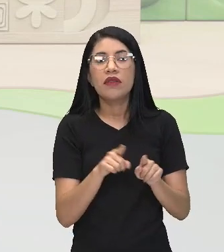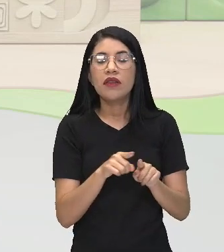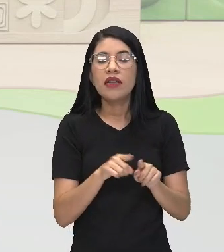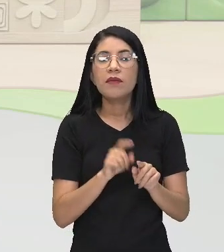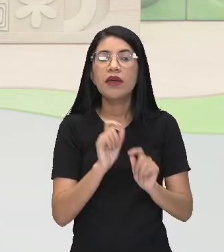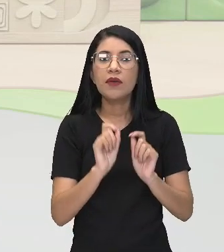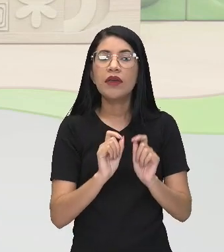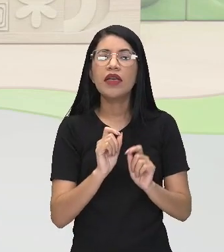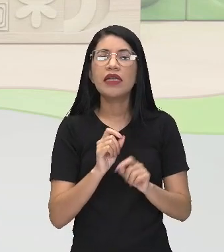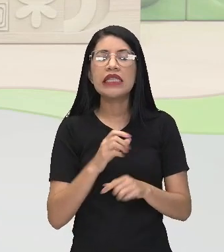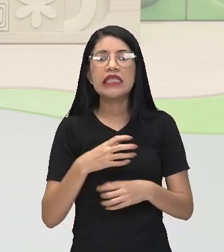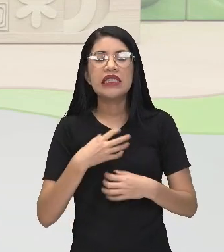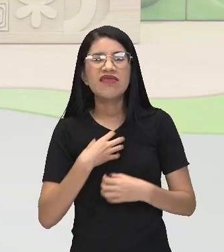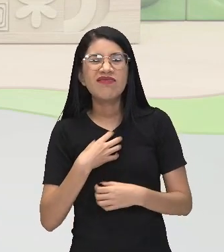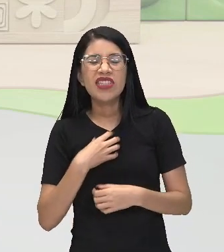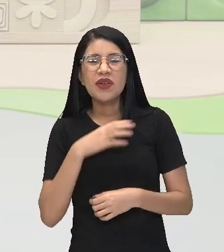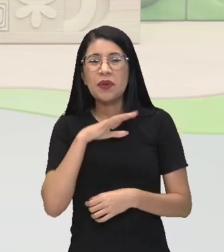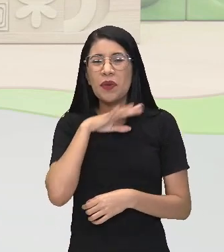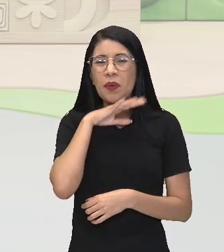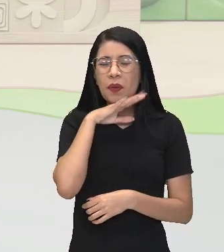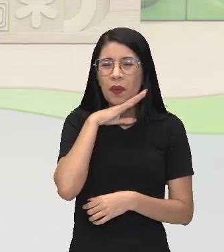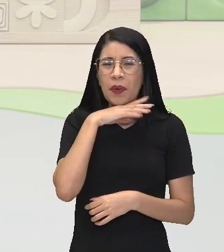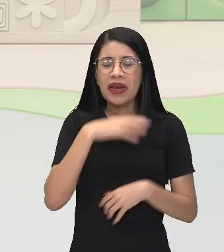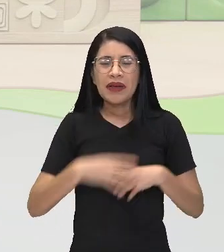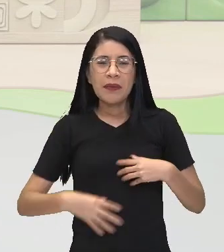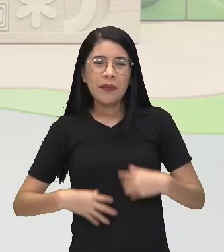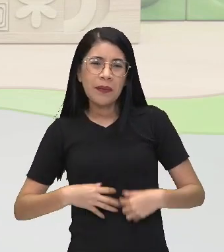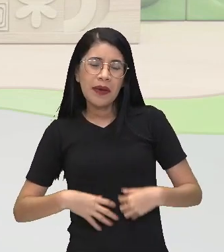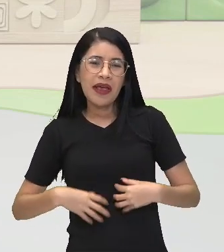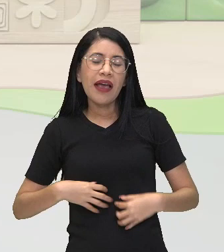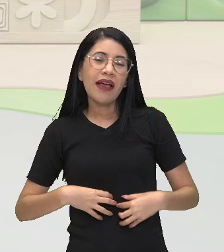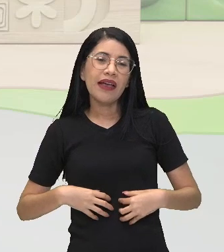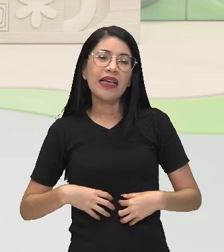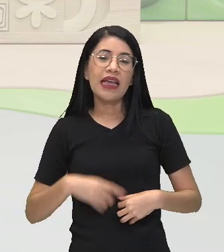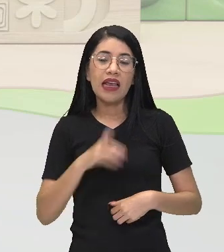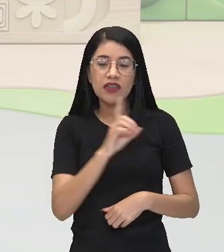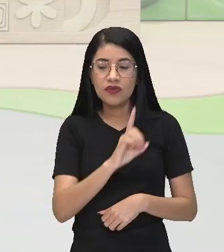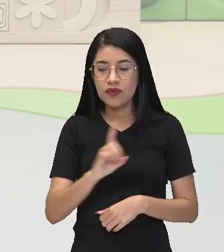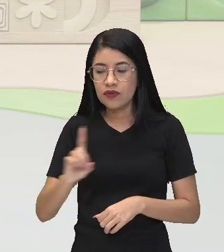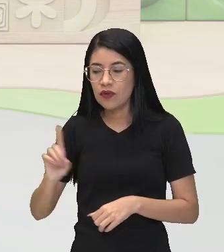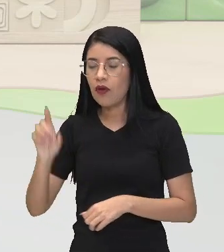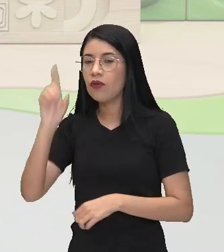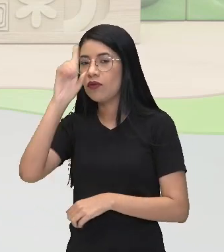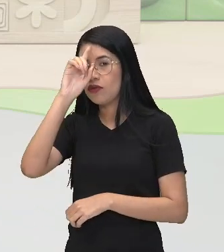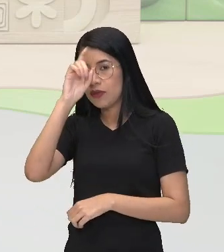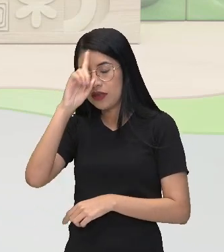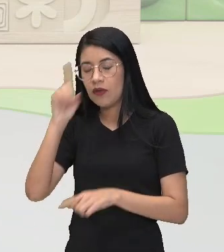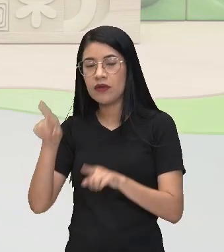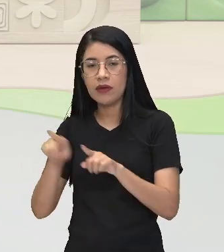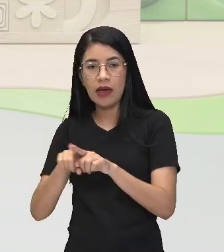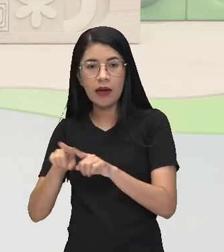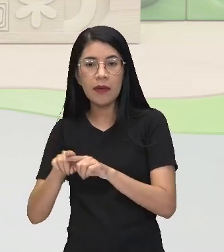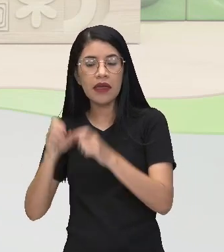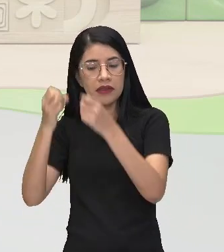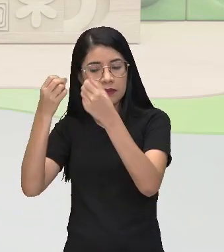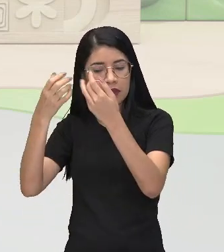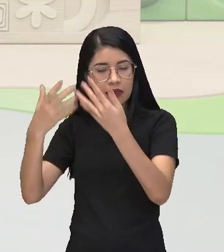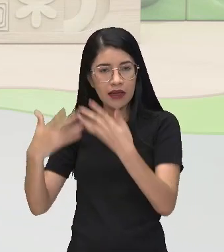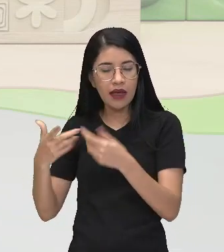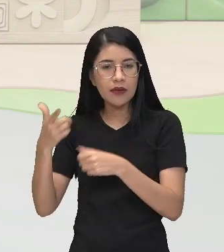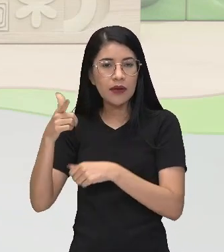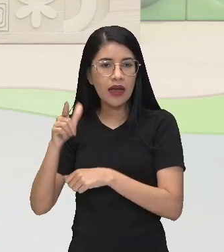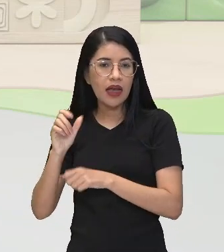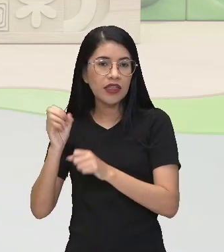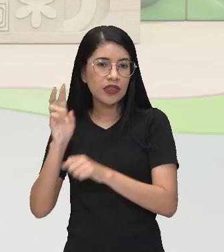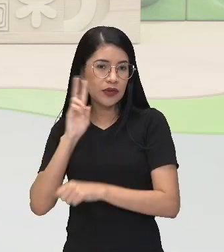passaram mal. E aí foram no serviço de saúde, no pronto atendimento, e ali foi cadastrado que aquelas